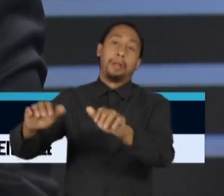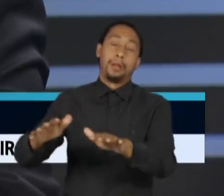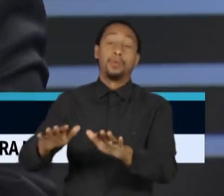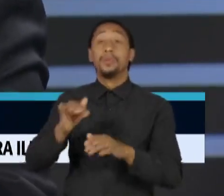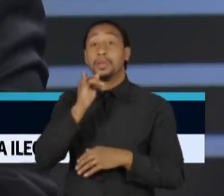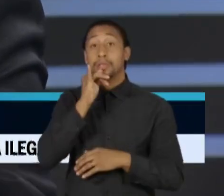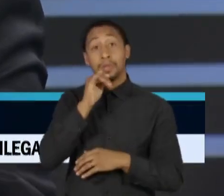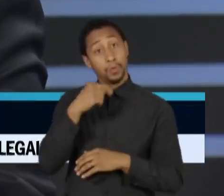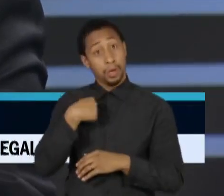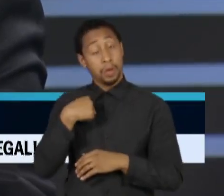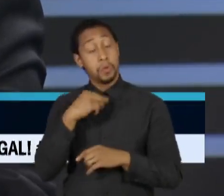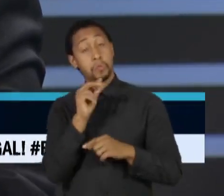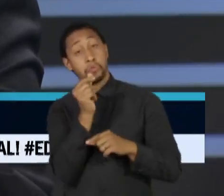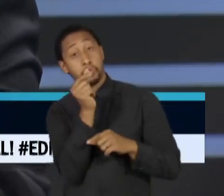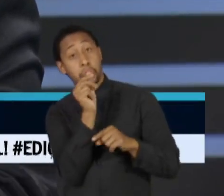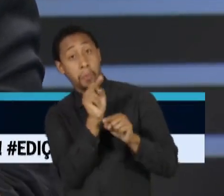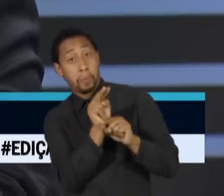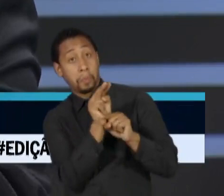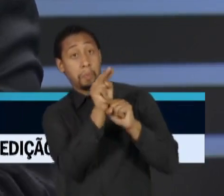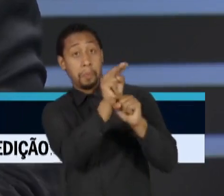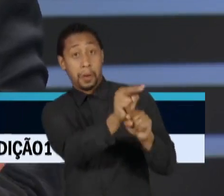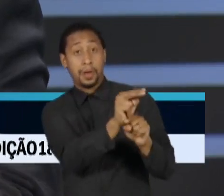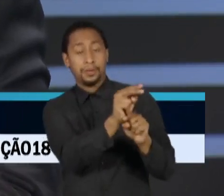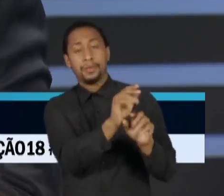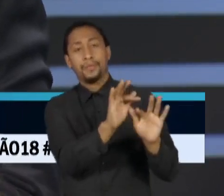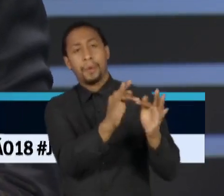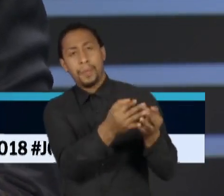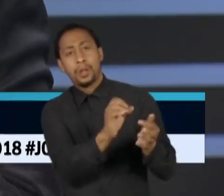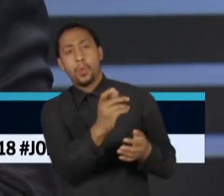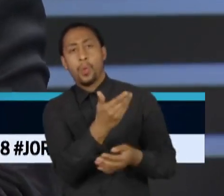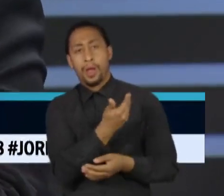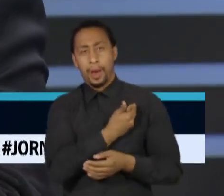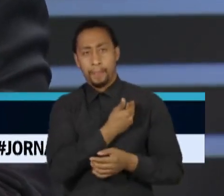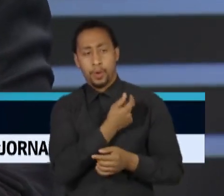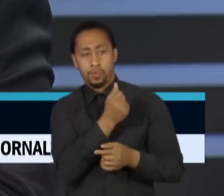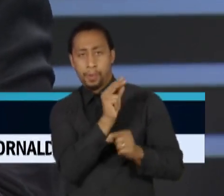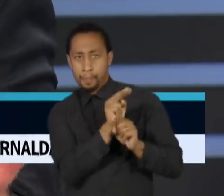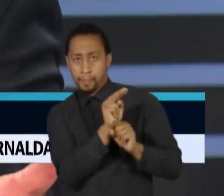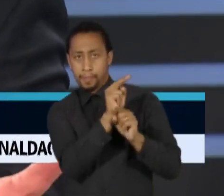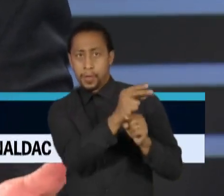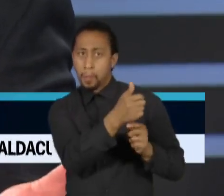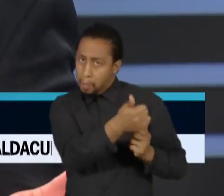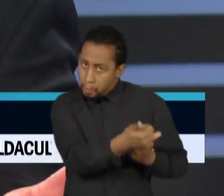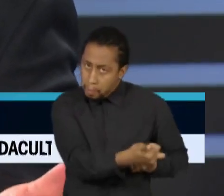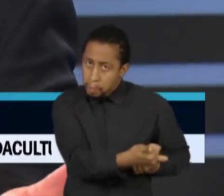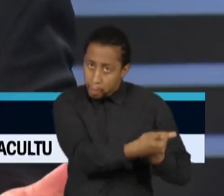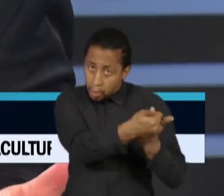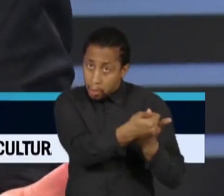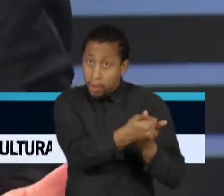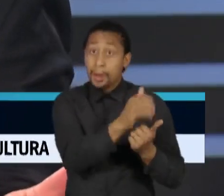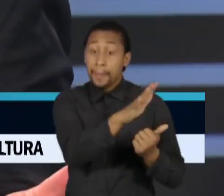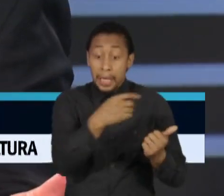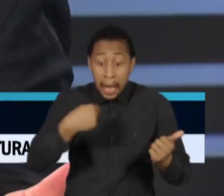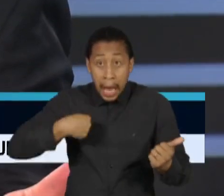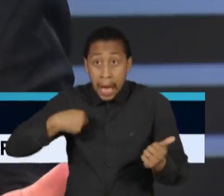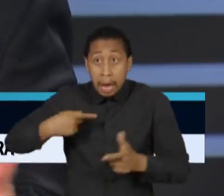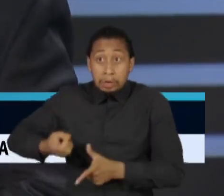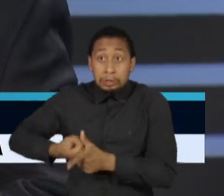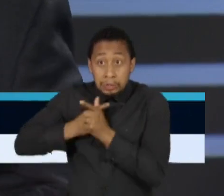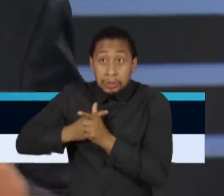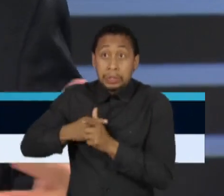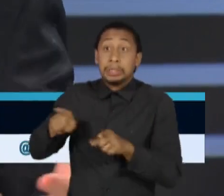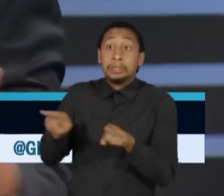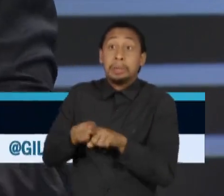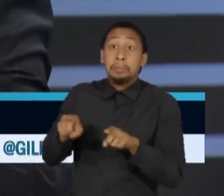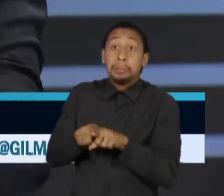por exemplo, emprestar para alguém, né, da minha família ou do meu círculo de amizades para poder apoiá-lo, mas também eu posso estar apertado